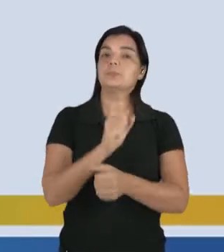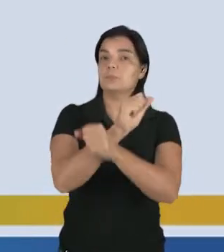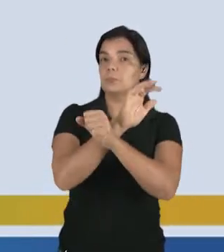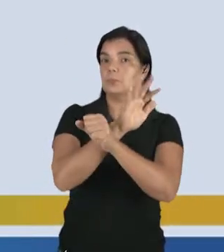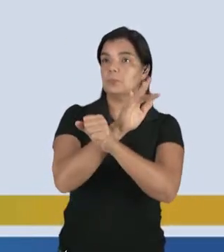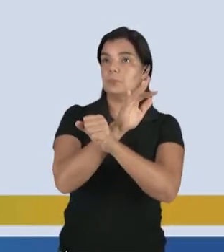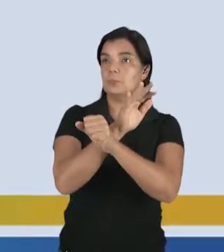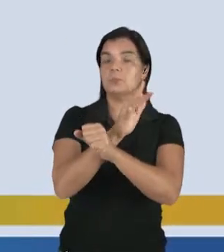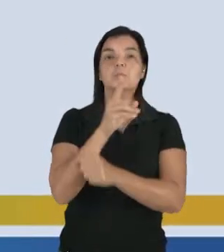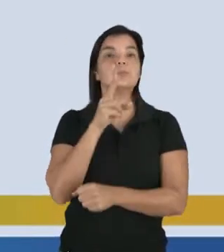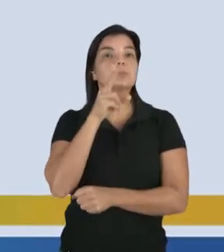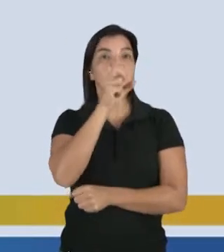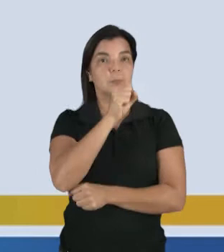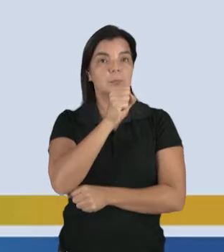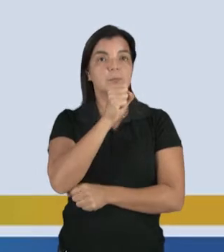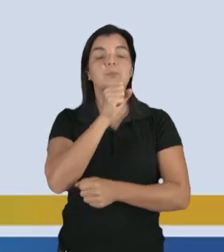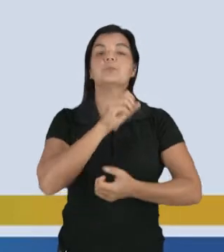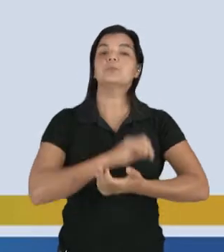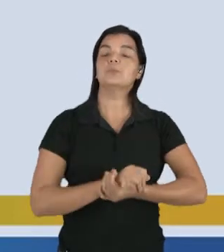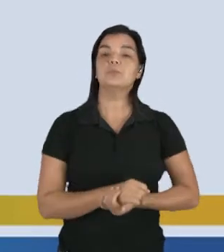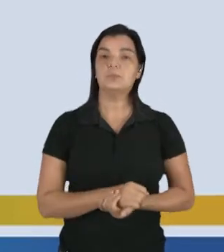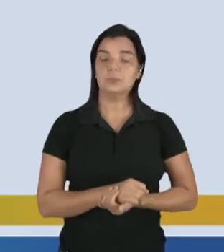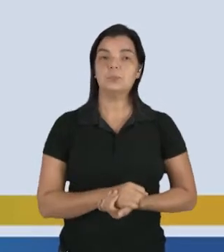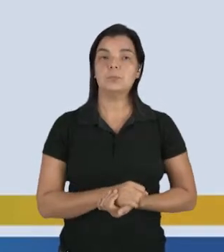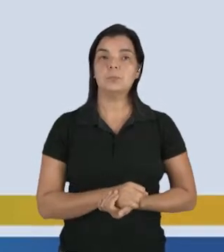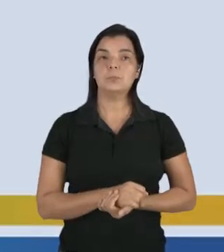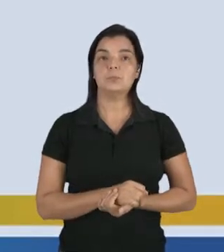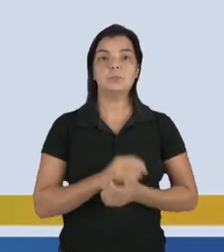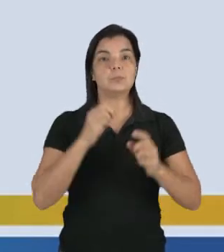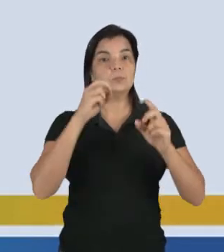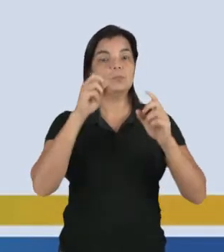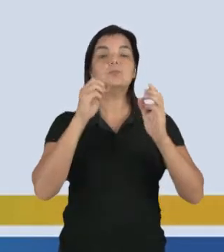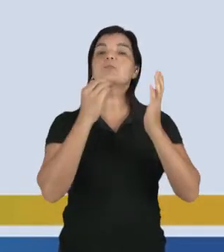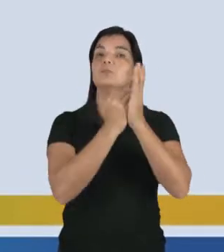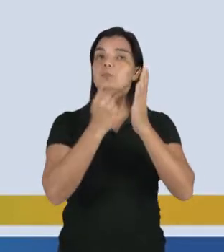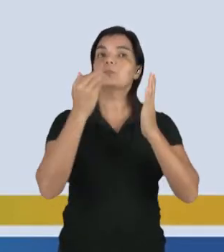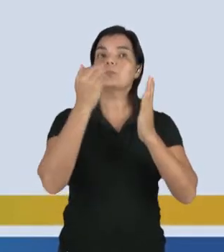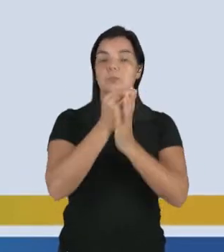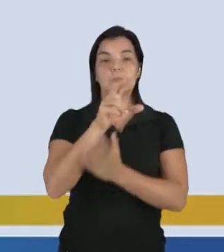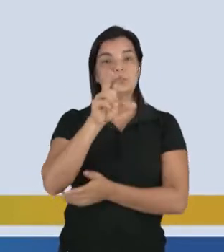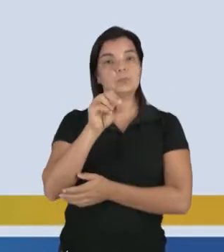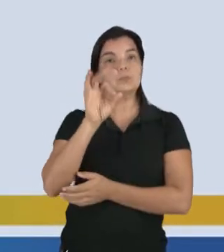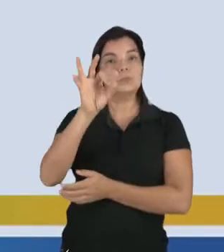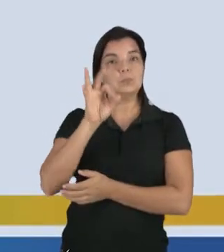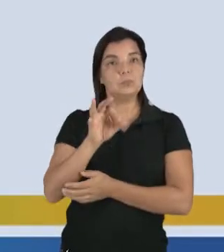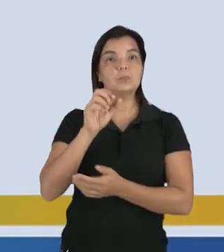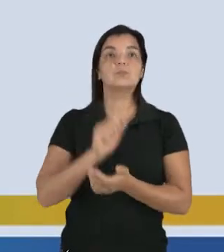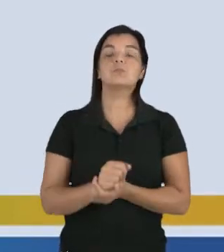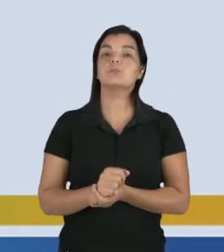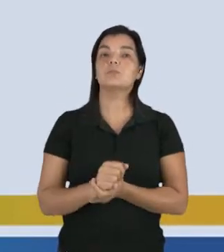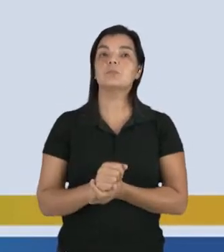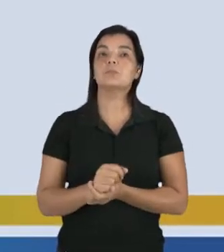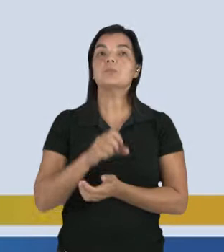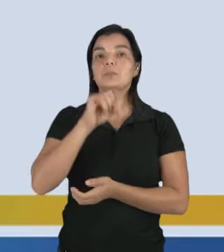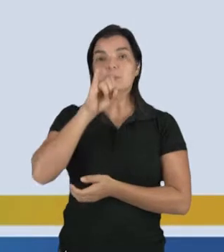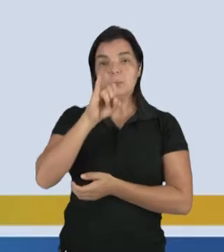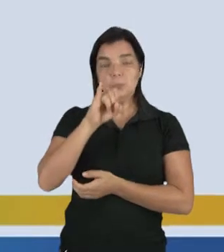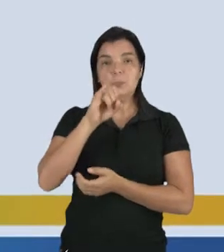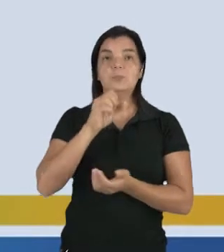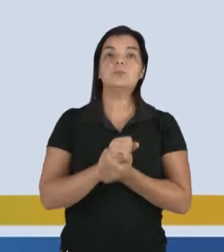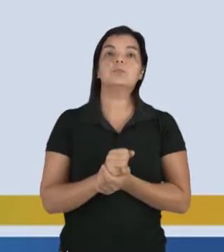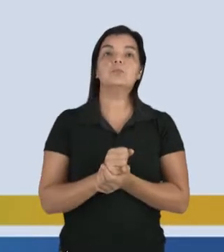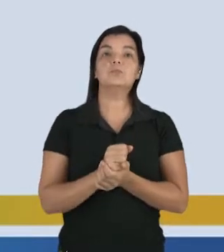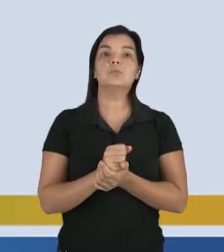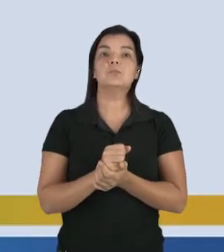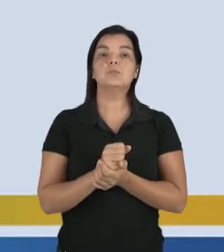tabela. Se o grau de ionização for maior ou igual a 50%, ele é um ácido forte.